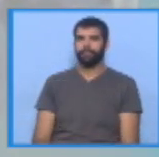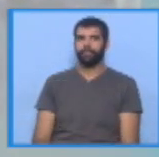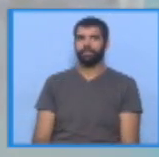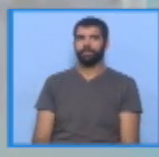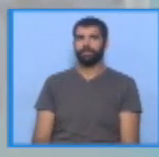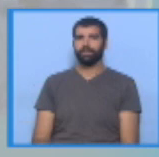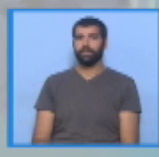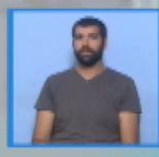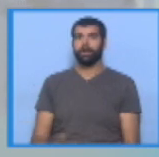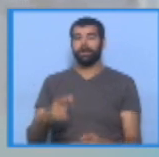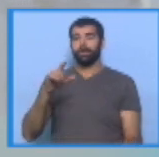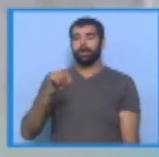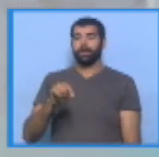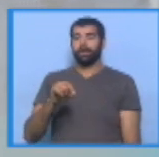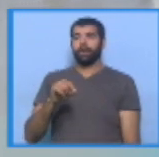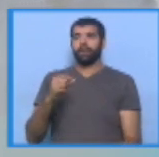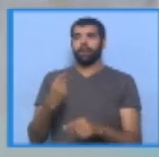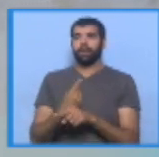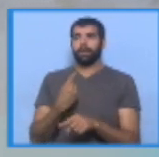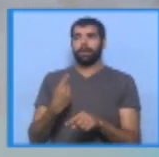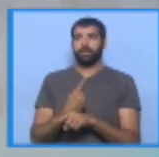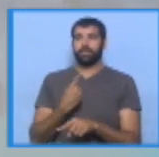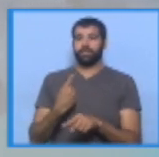Passa por aqui também, por tudo aquilo que aqui